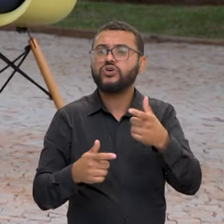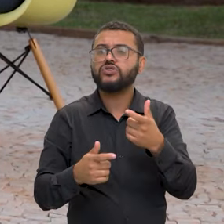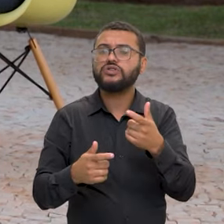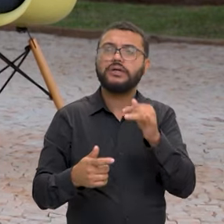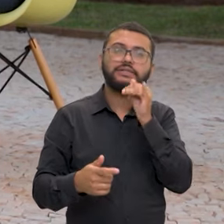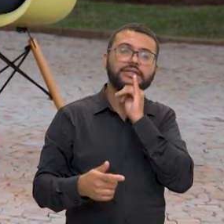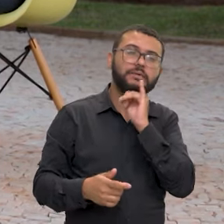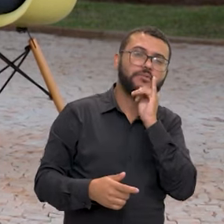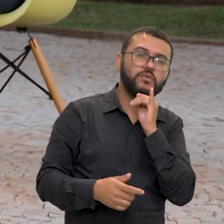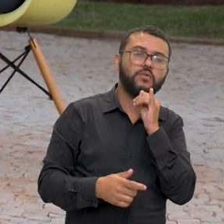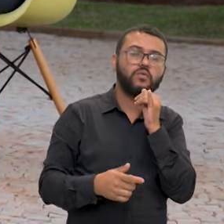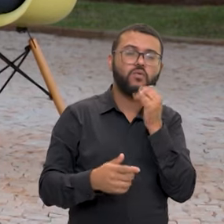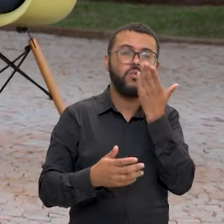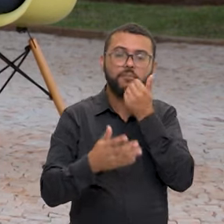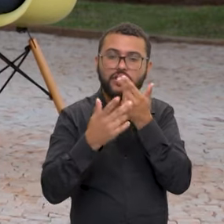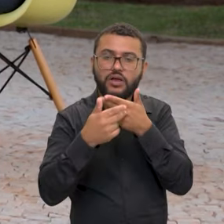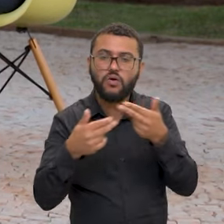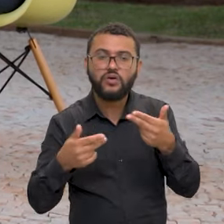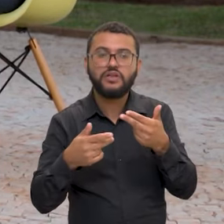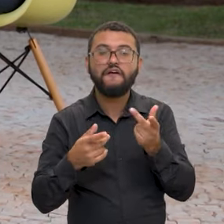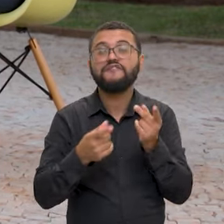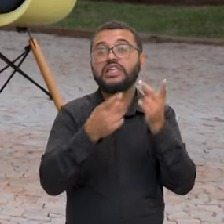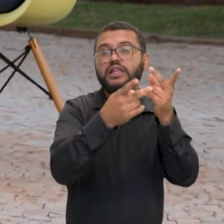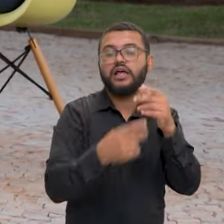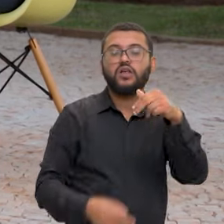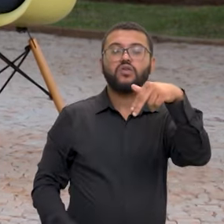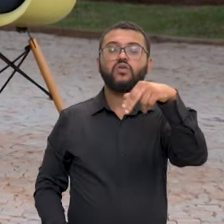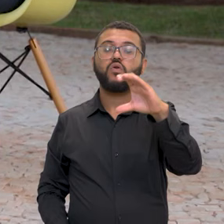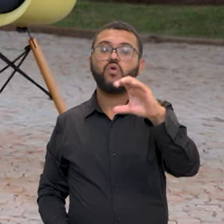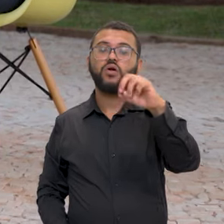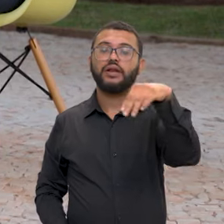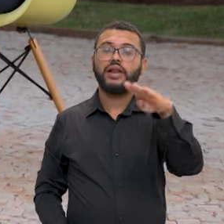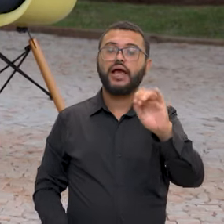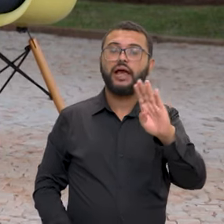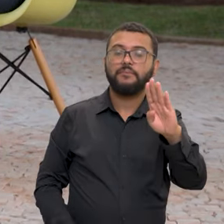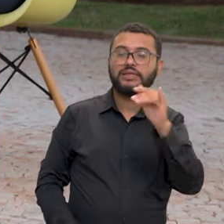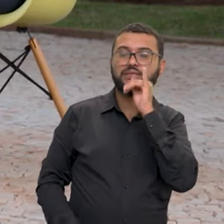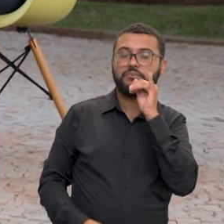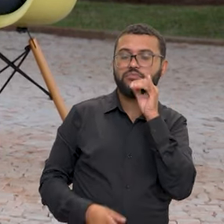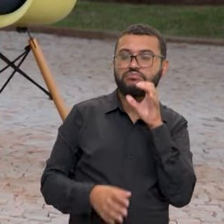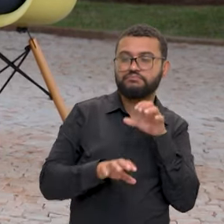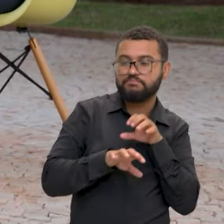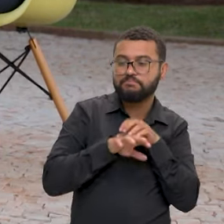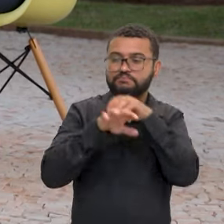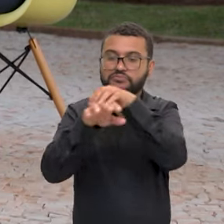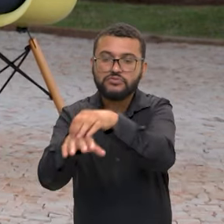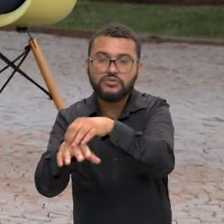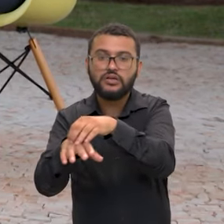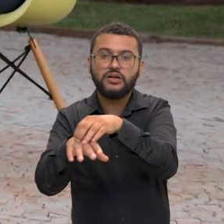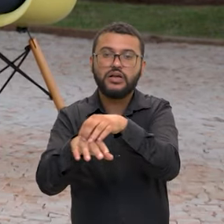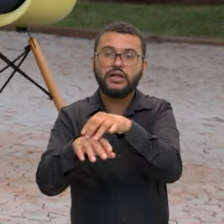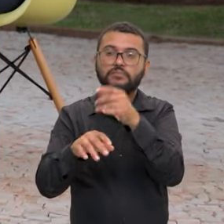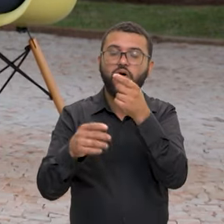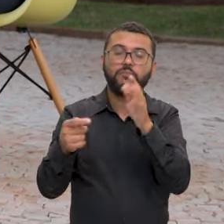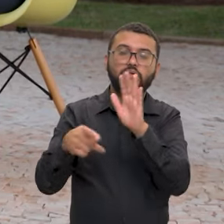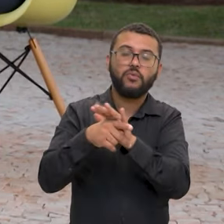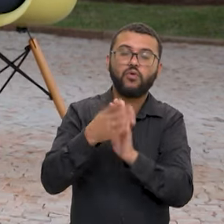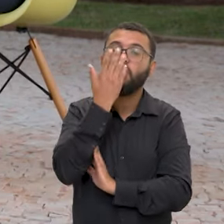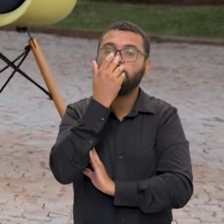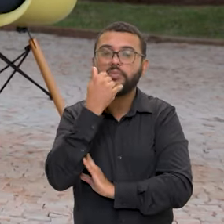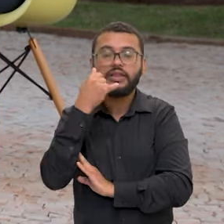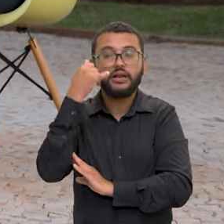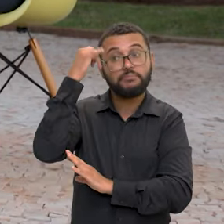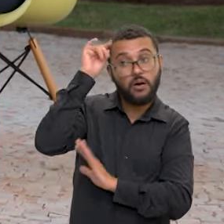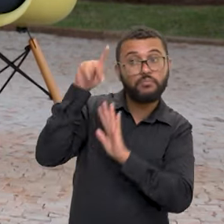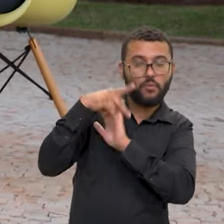produto e para a Conab também, se tiver que levar um abastecimento para garantir esta ração animal, por exemplo, para outro estado, a gente já